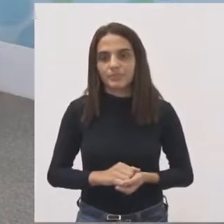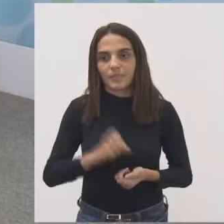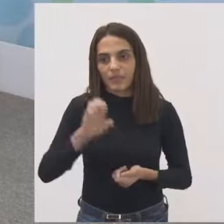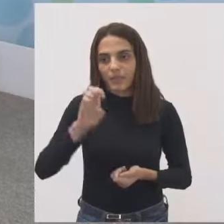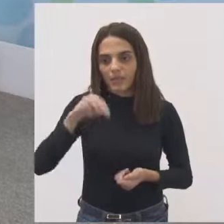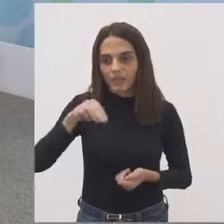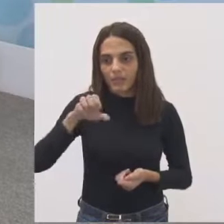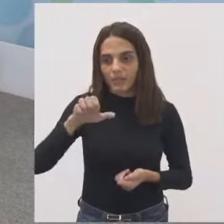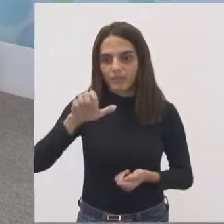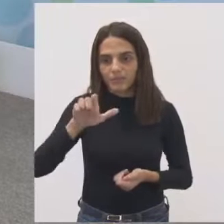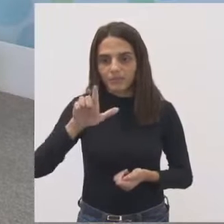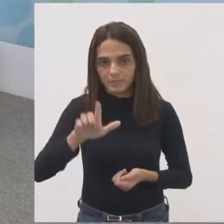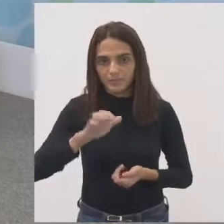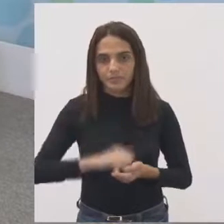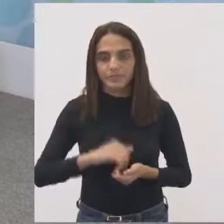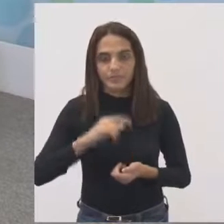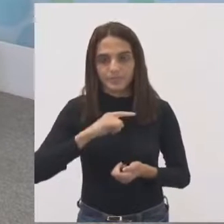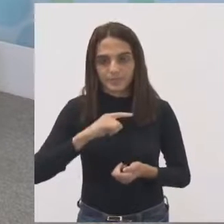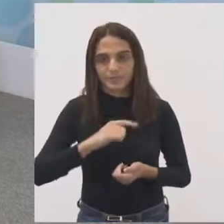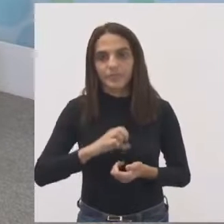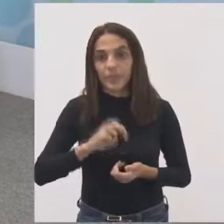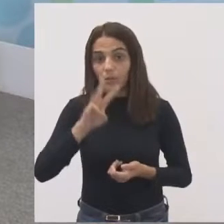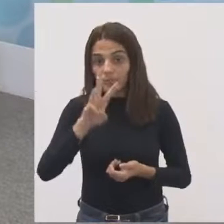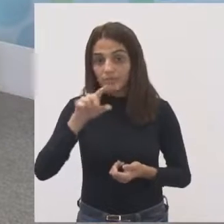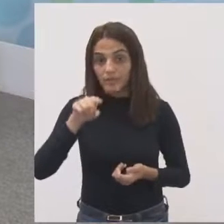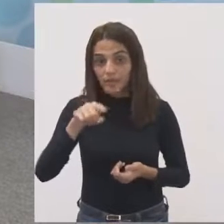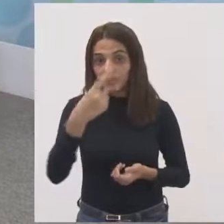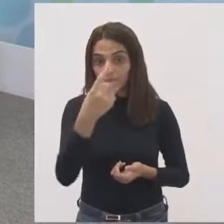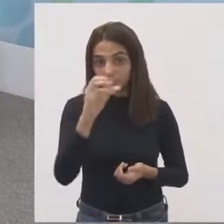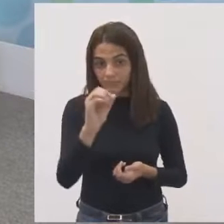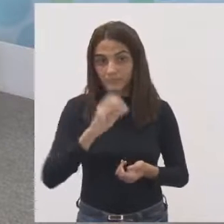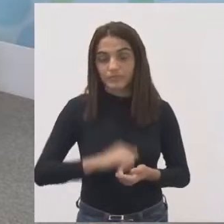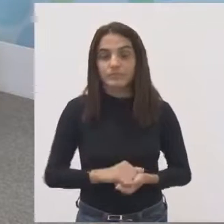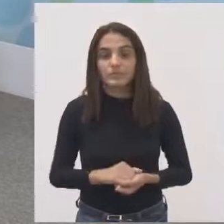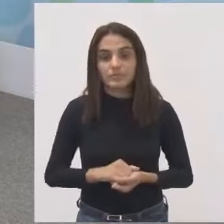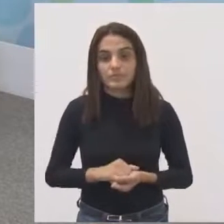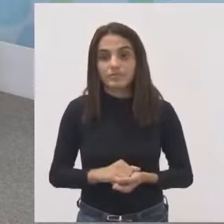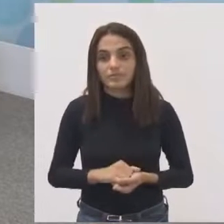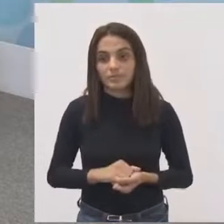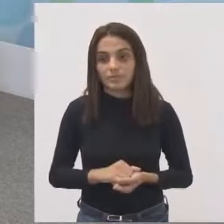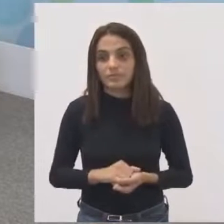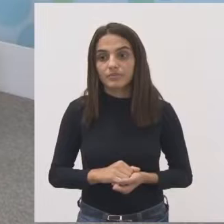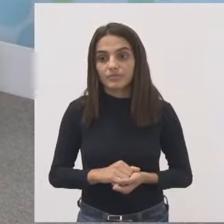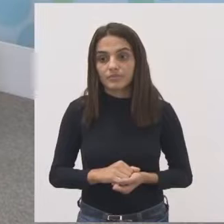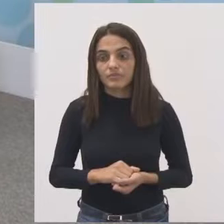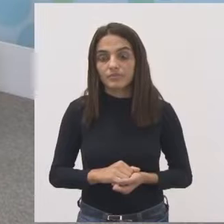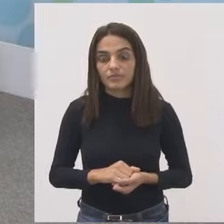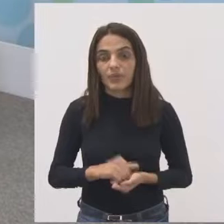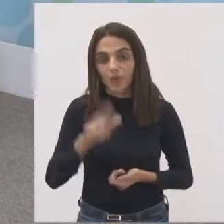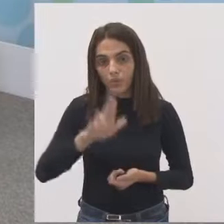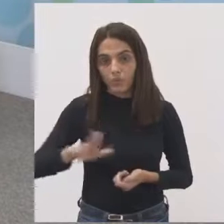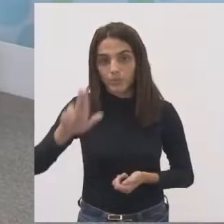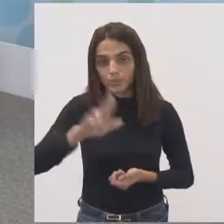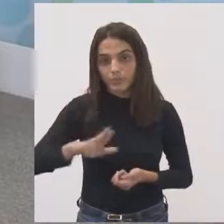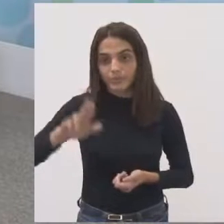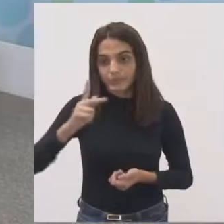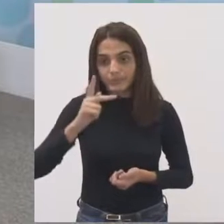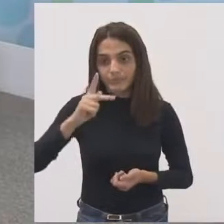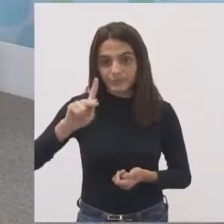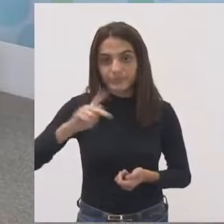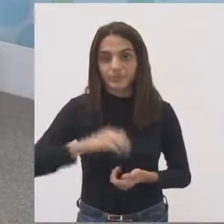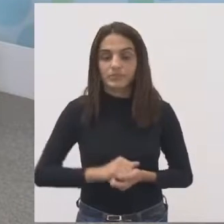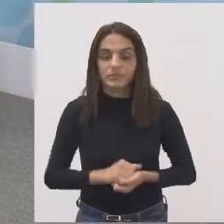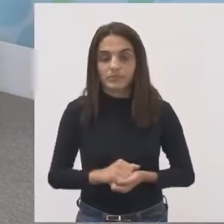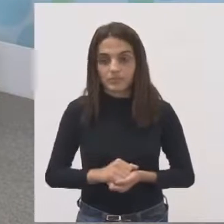da Microsoft, tá bom? Ele é o W10, mas na hora que a gente for configurar o Positivo, a gente vai utilizar ele e a gente conversa um pouquinho